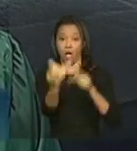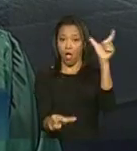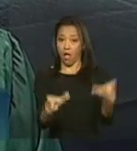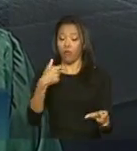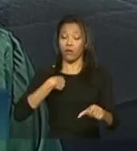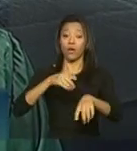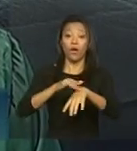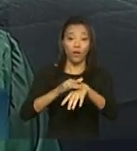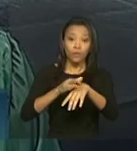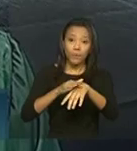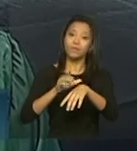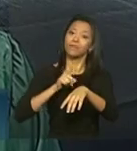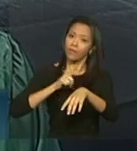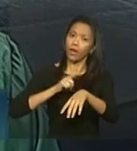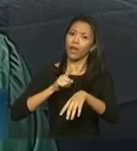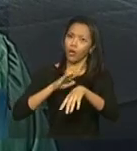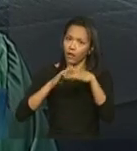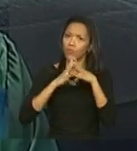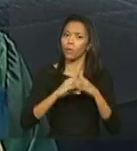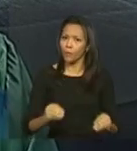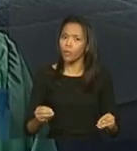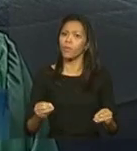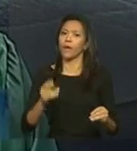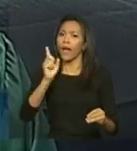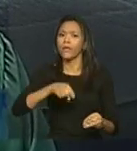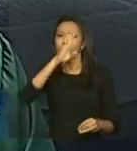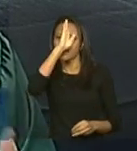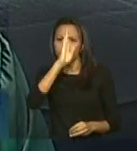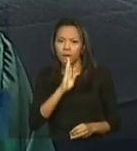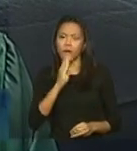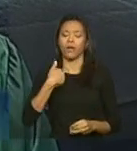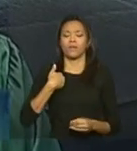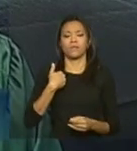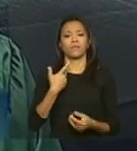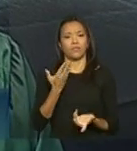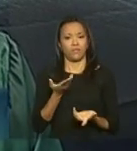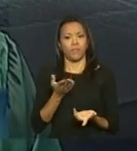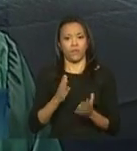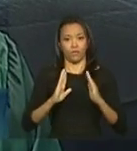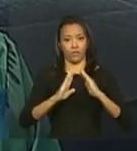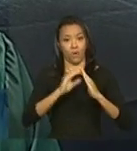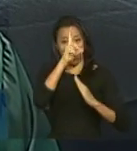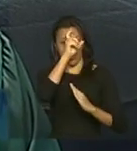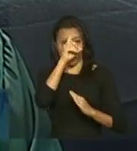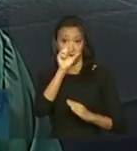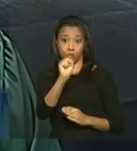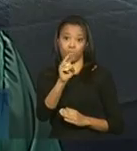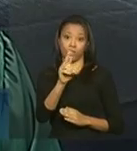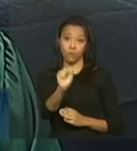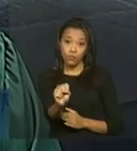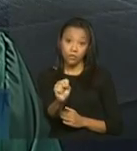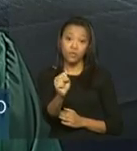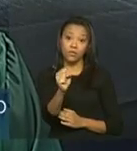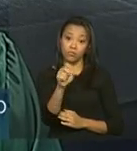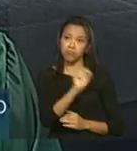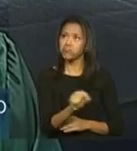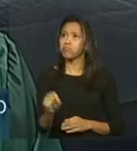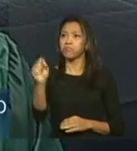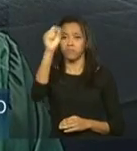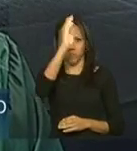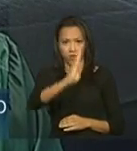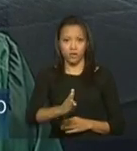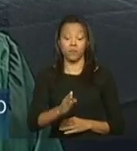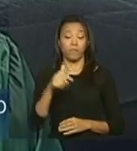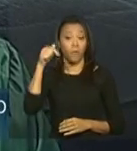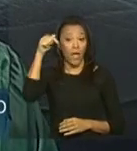tratada gratuitamente, que é tratada pelo SUS, exclusivamente pelo SUS, no país. E essa campanha